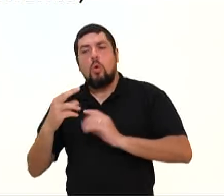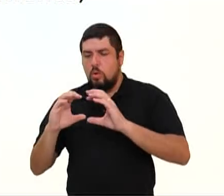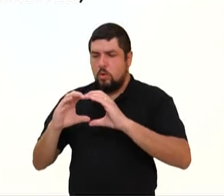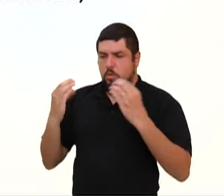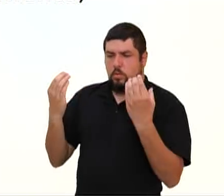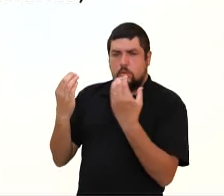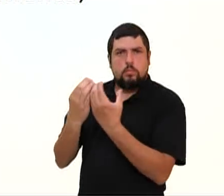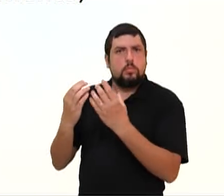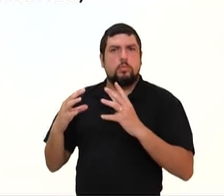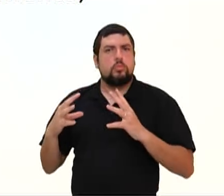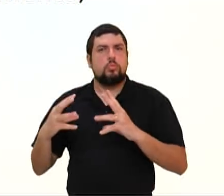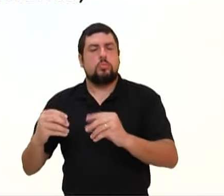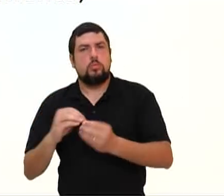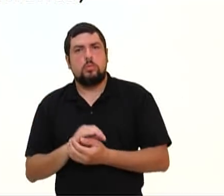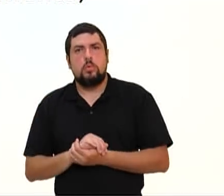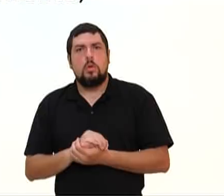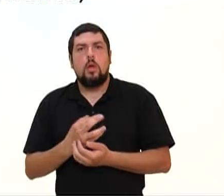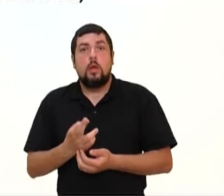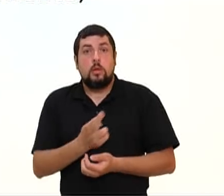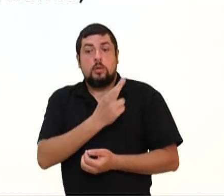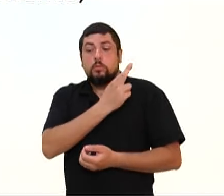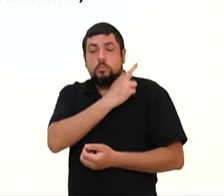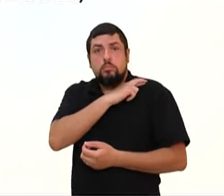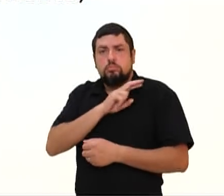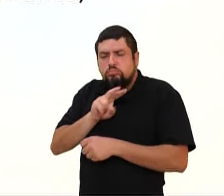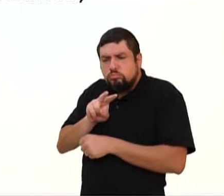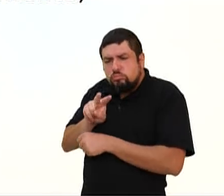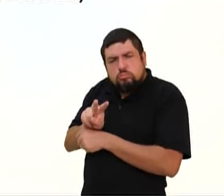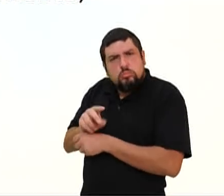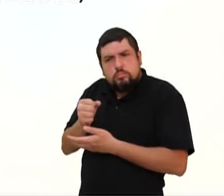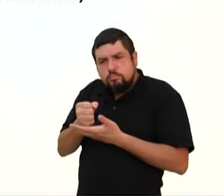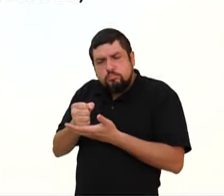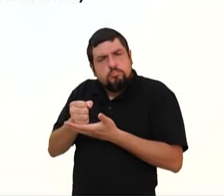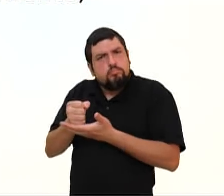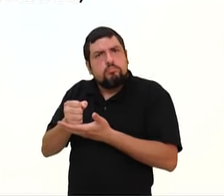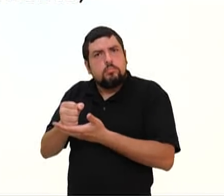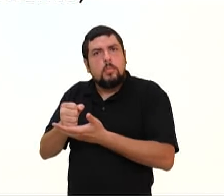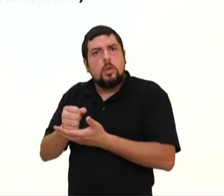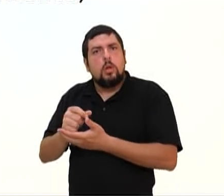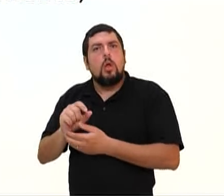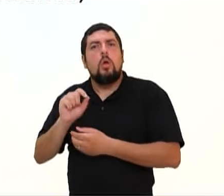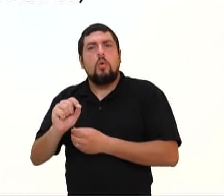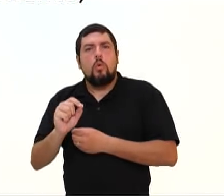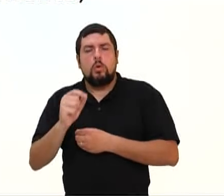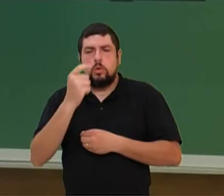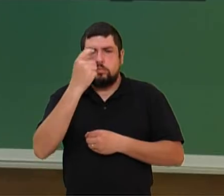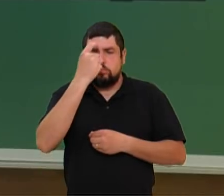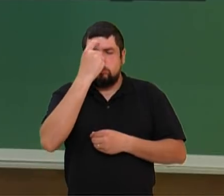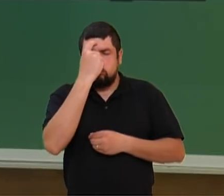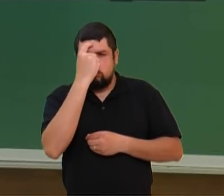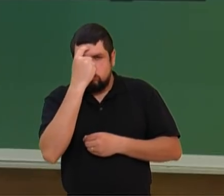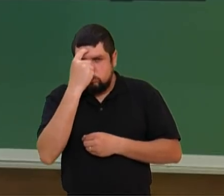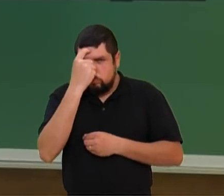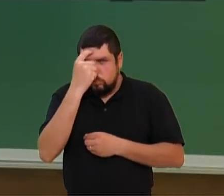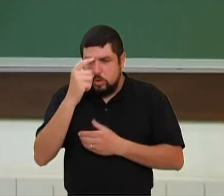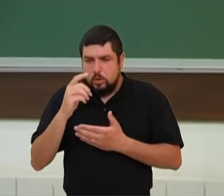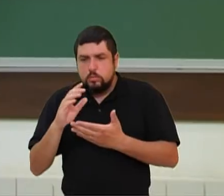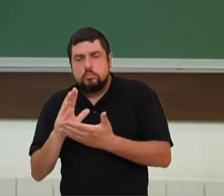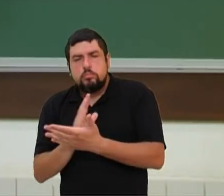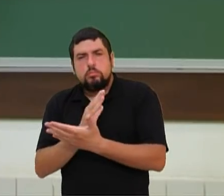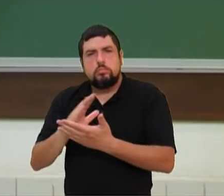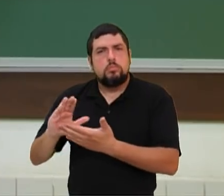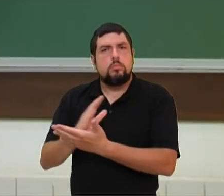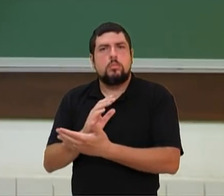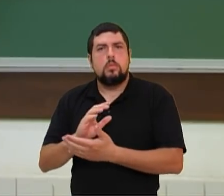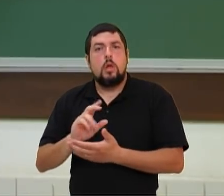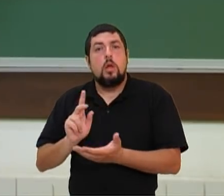que essas responsabilidades, desde o nascimento, variam de um indiano para outro, ou seja, estaria relacionado à